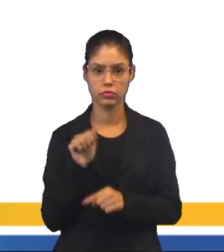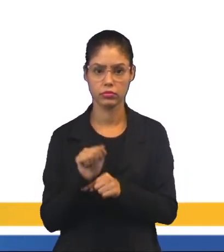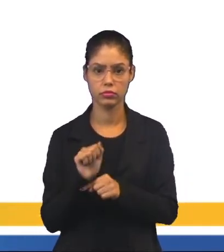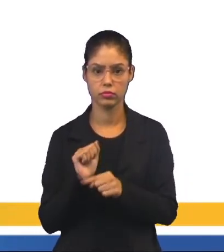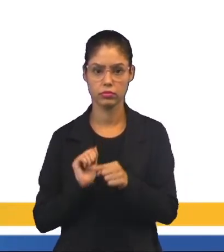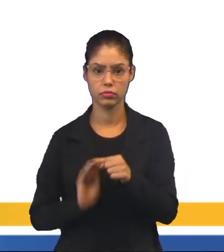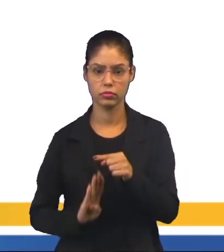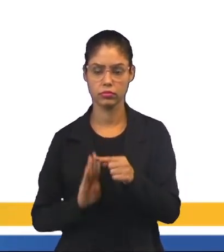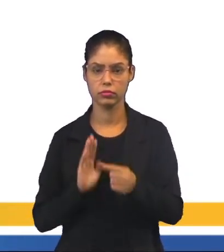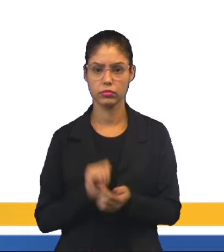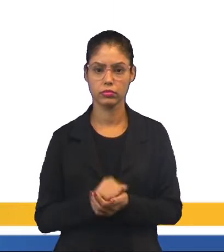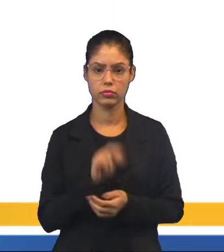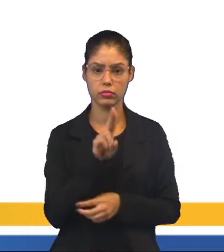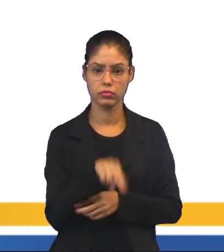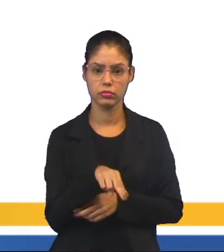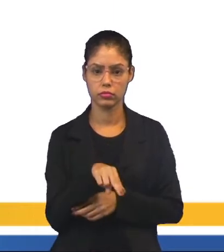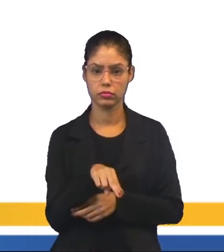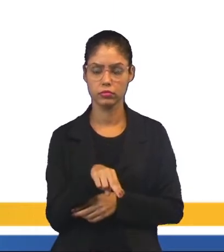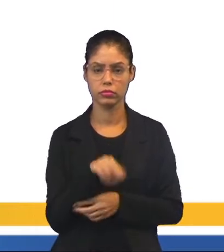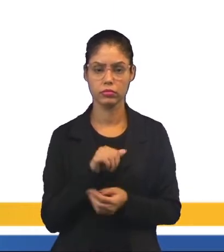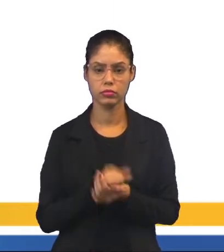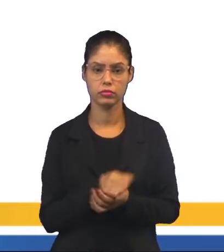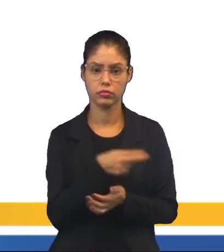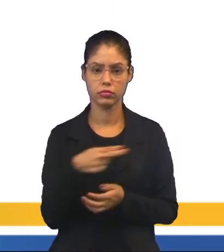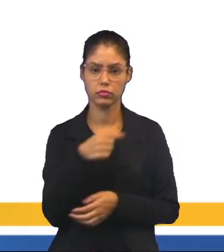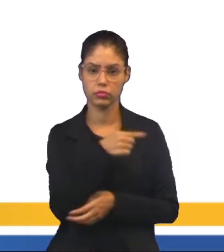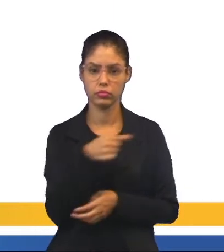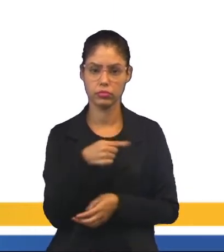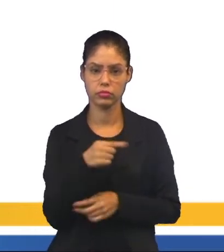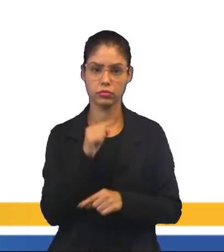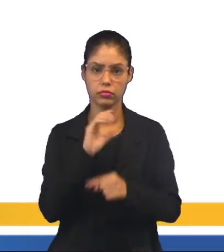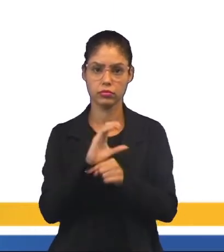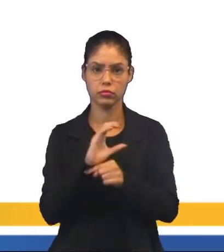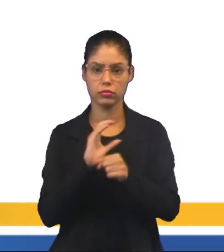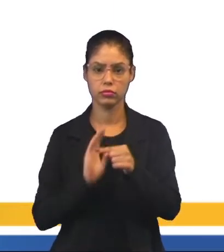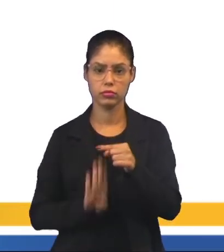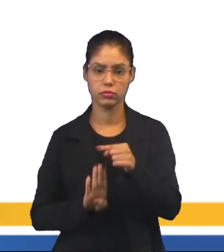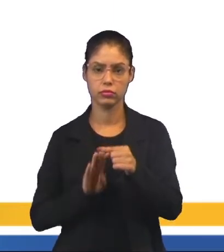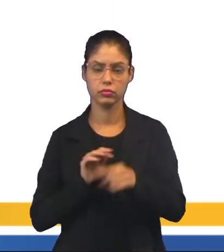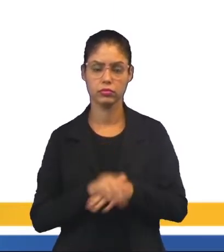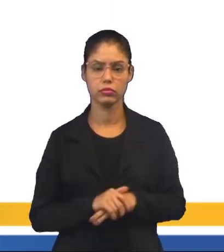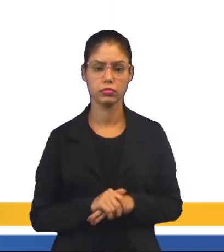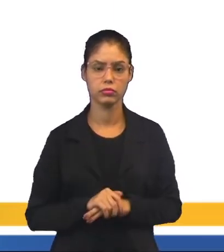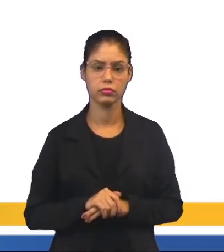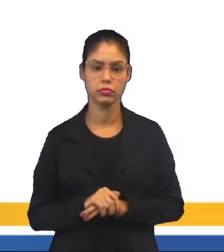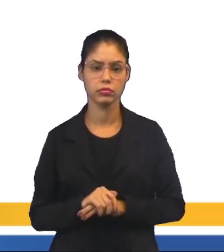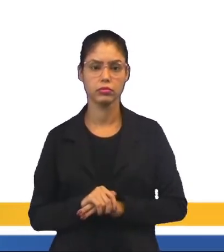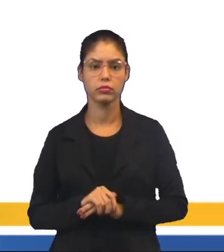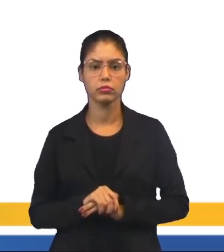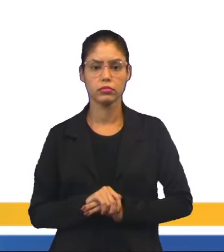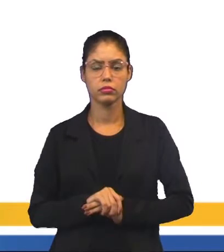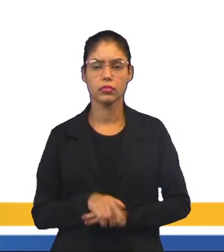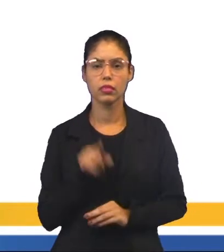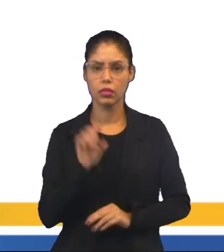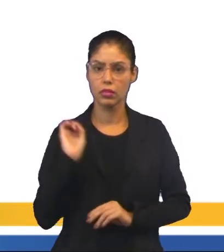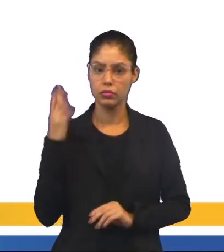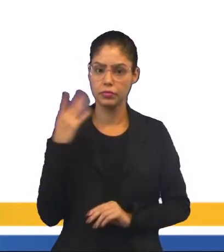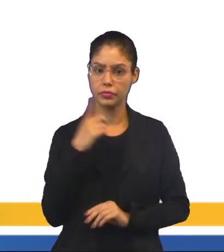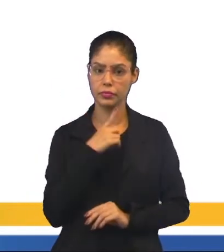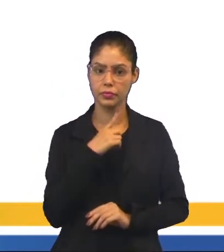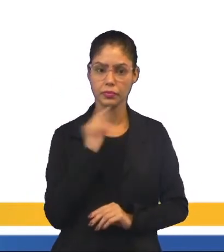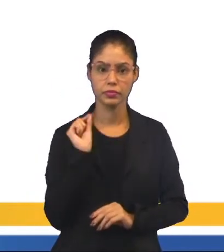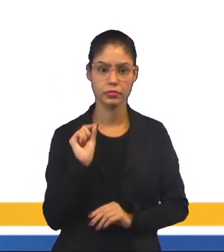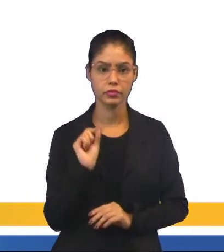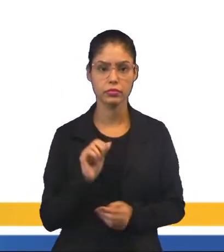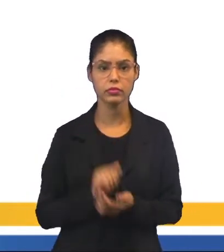menos a sobre b e n igual menos c sobre b. Nesse caso,